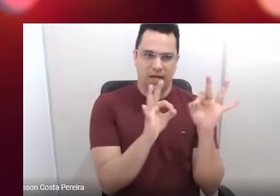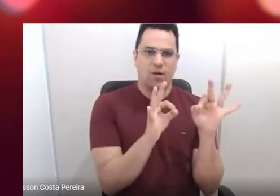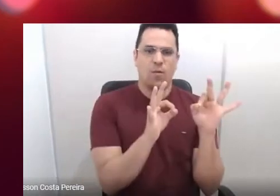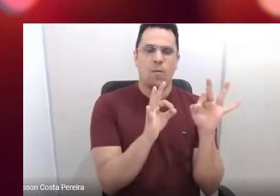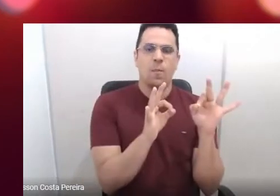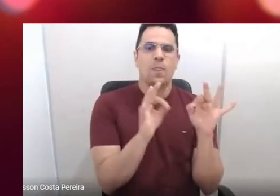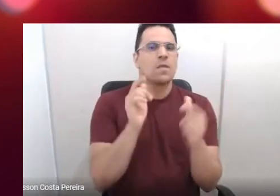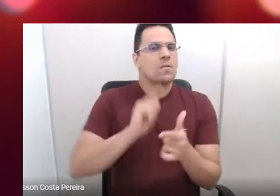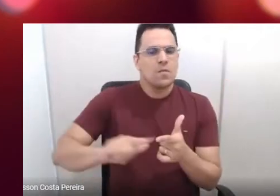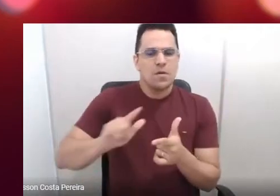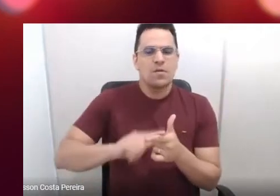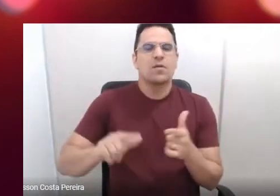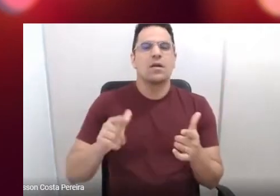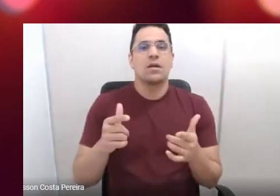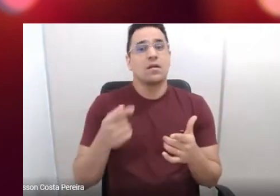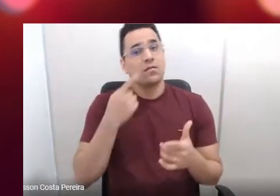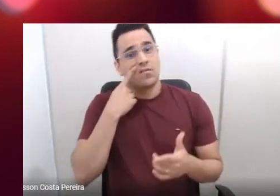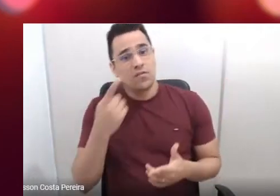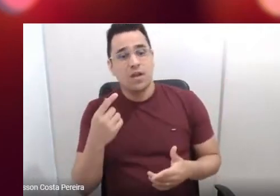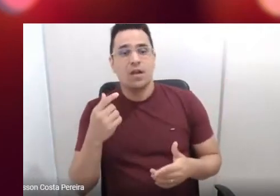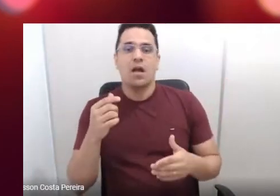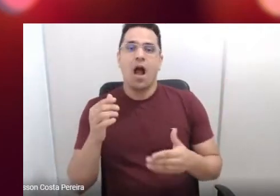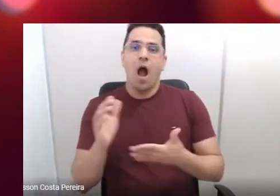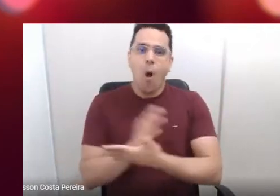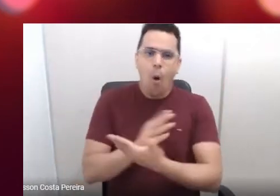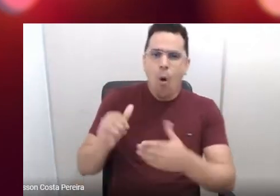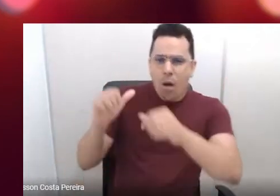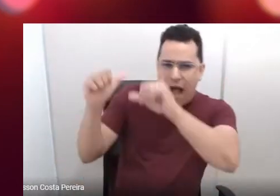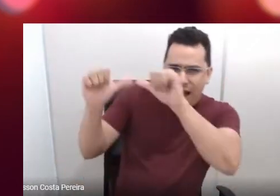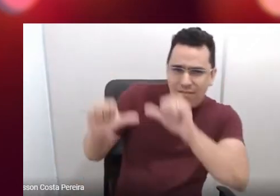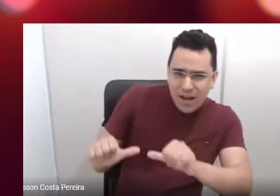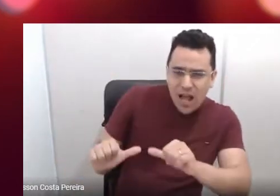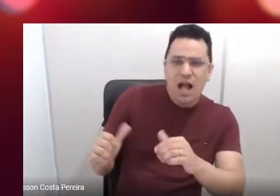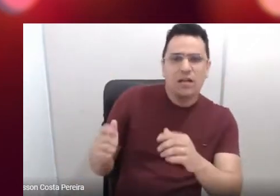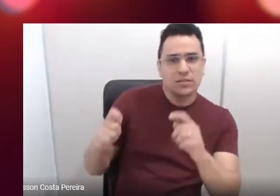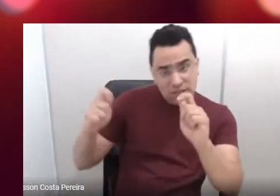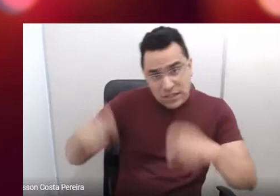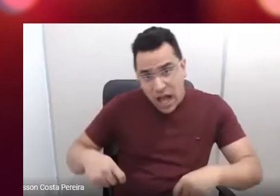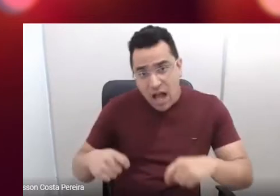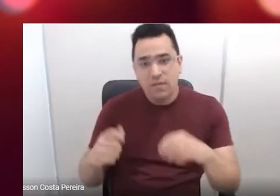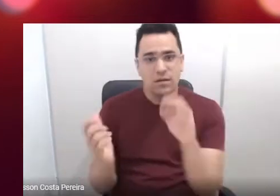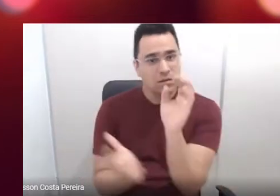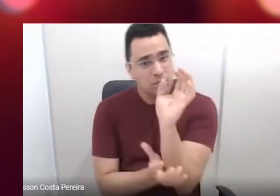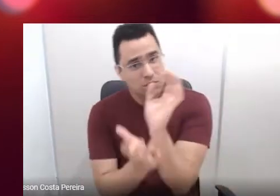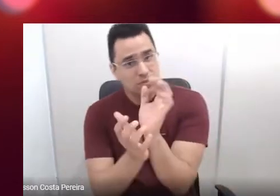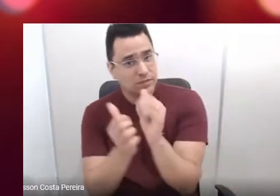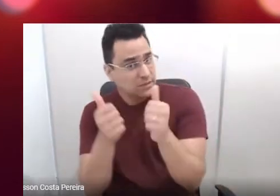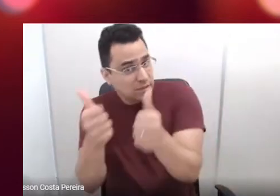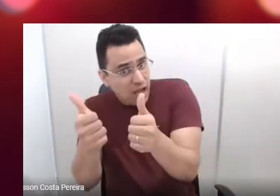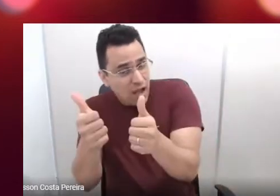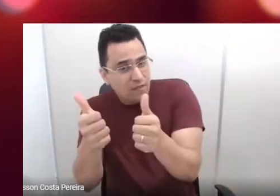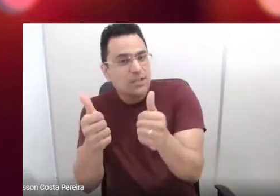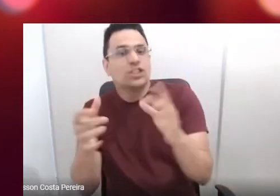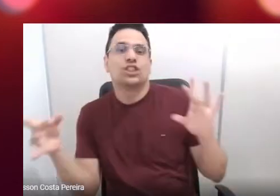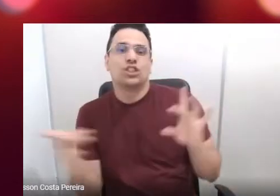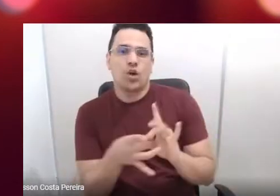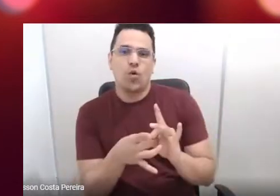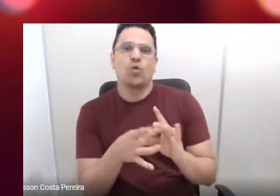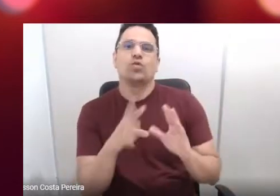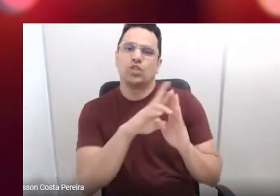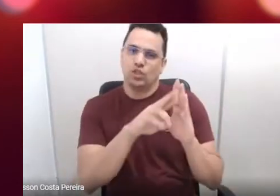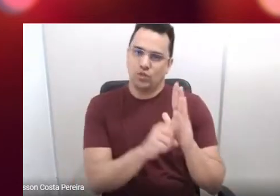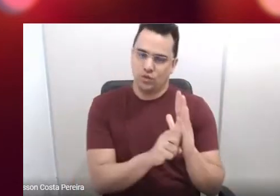anteriormente, os processos foram recepcionados, avaliados e dados as suas devidas tramitações e resoluções.